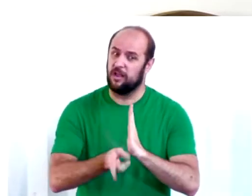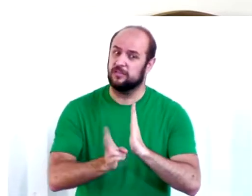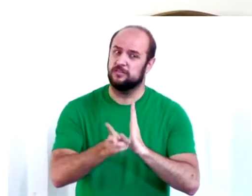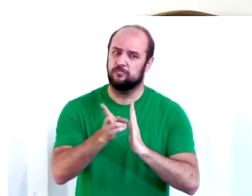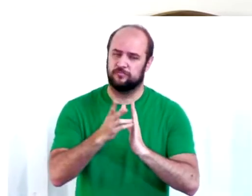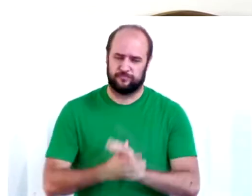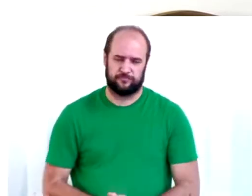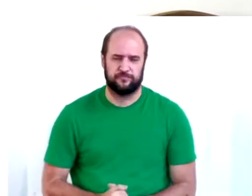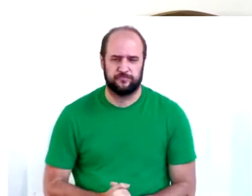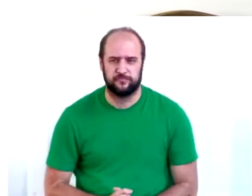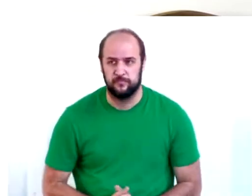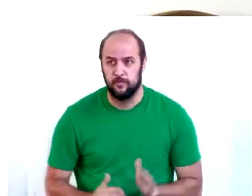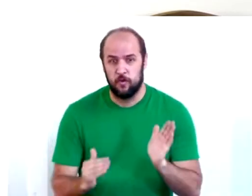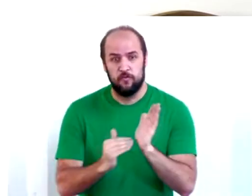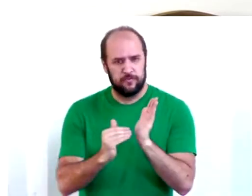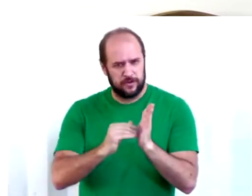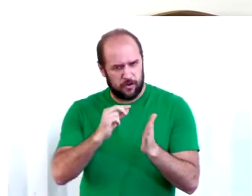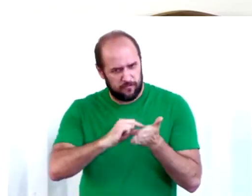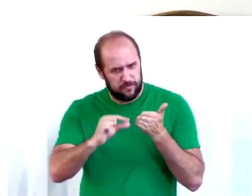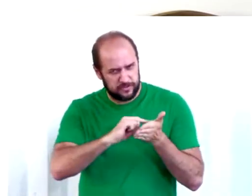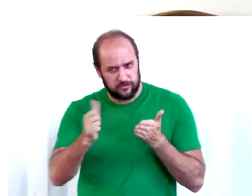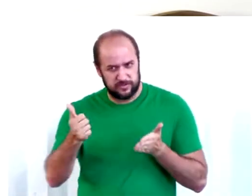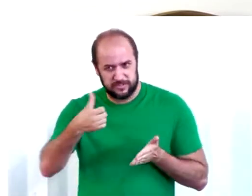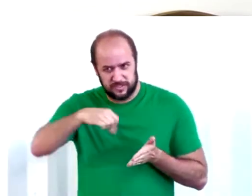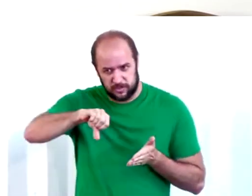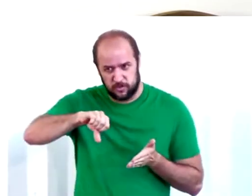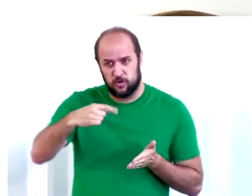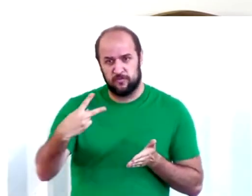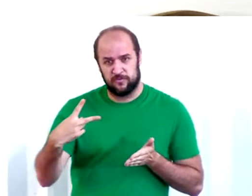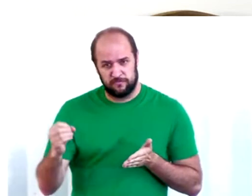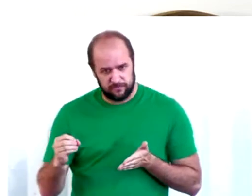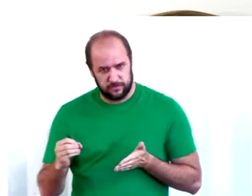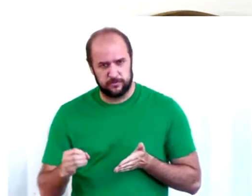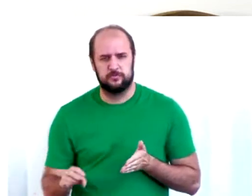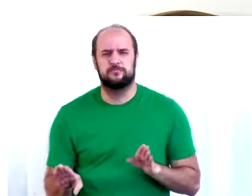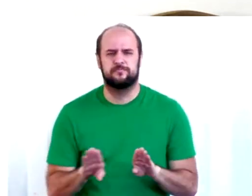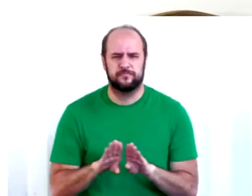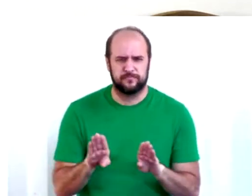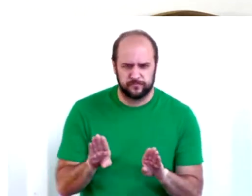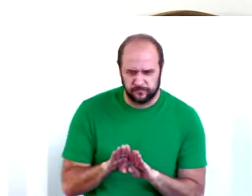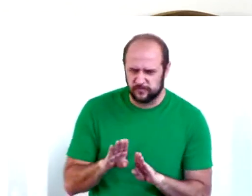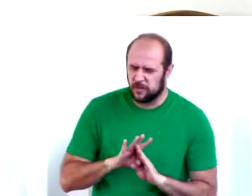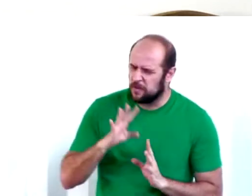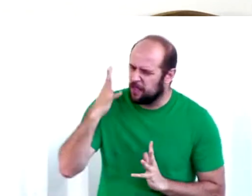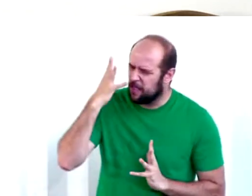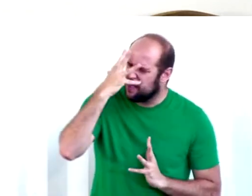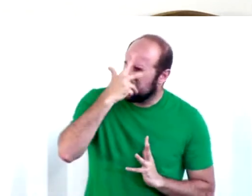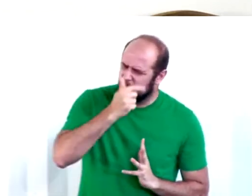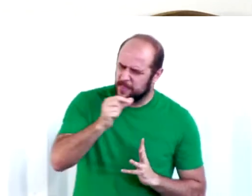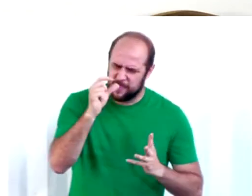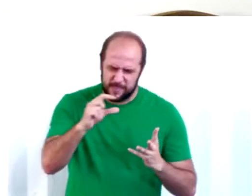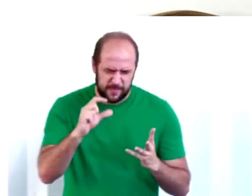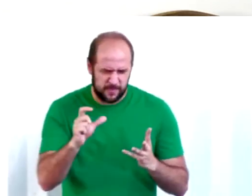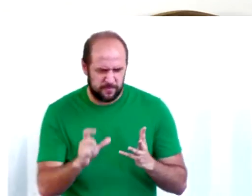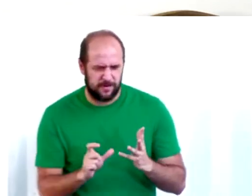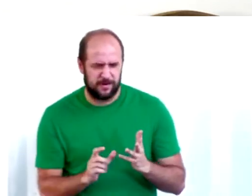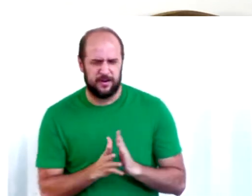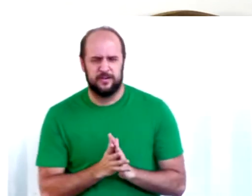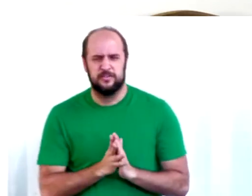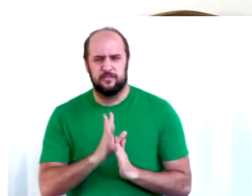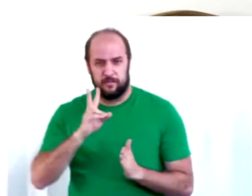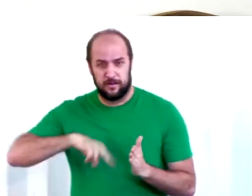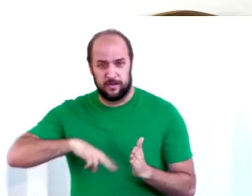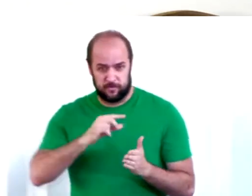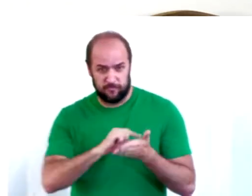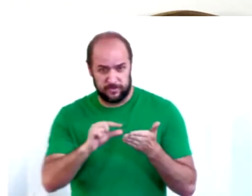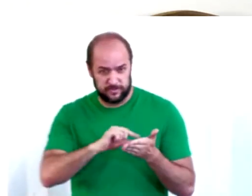nos versículos 19 e 20, que também são partes lindíssimas, né? Versículo 19